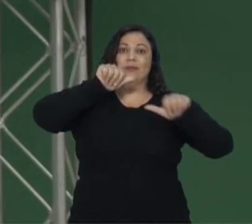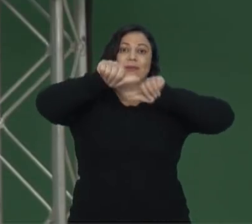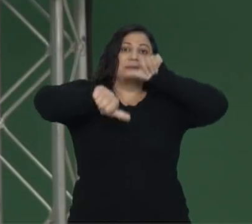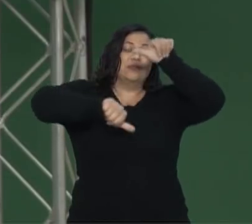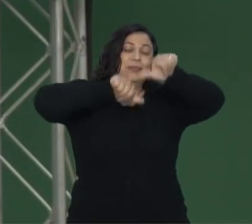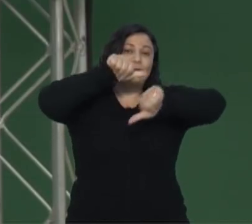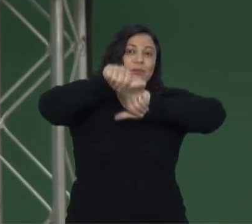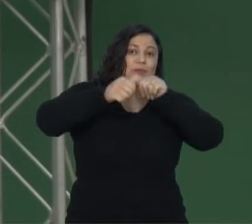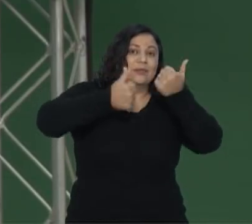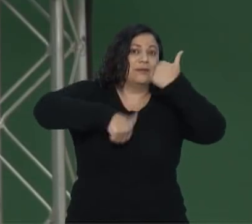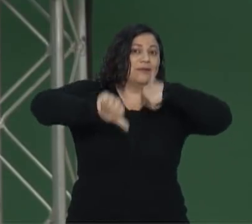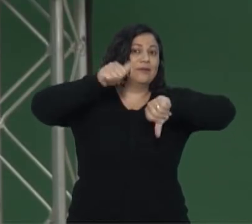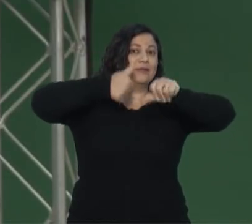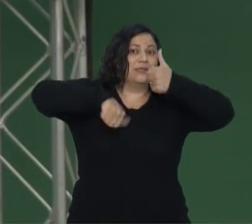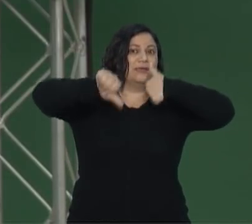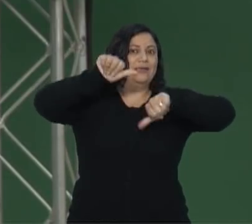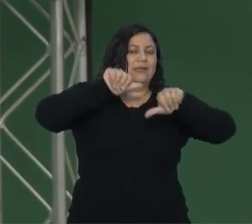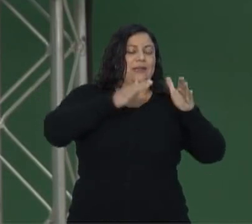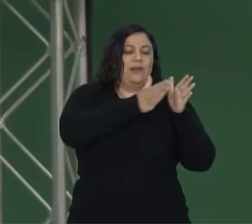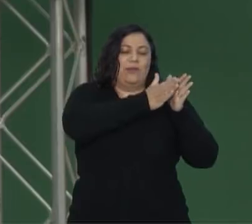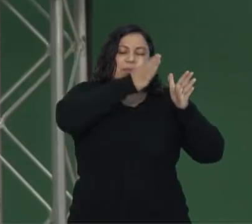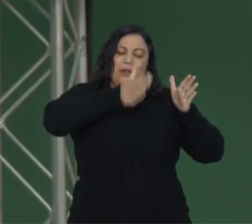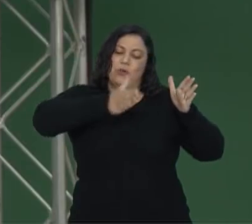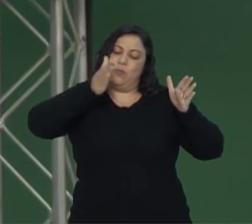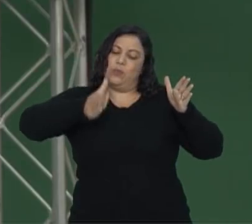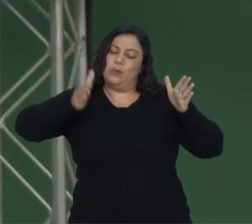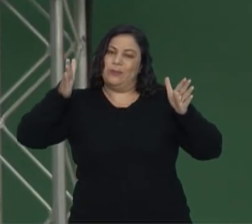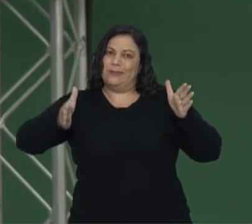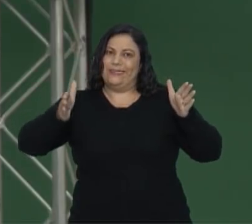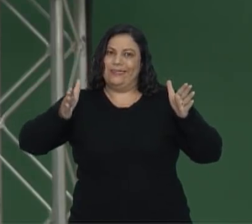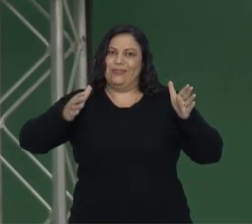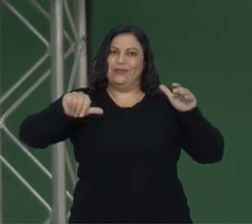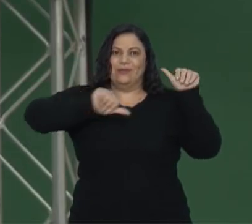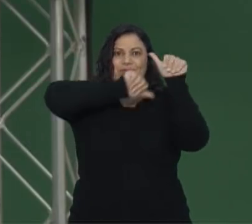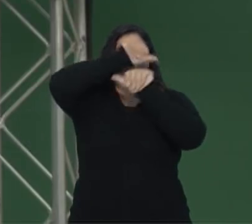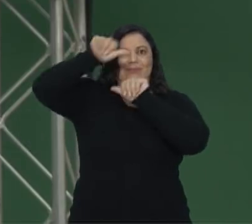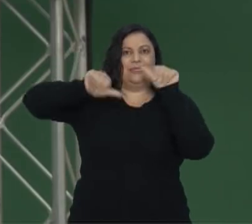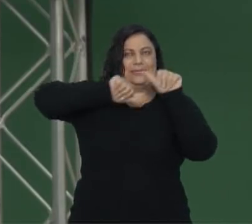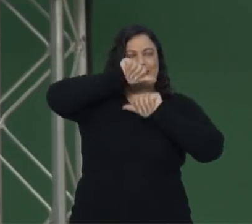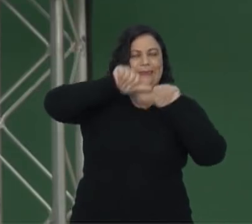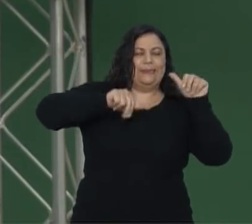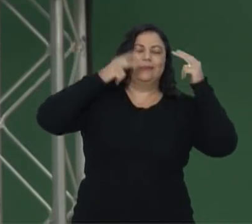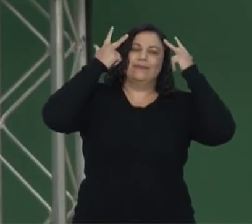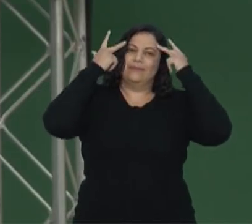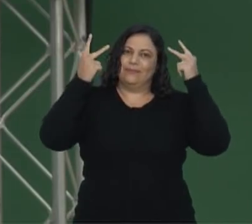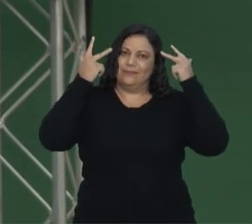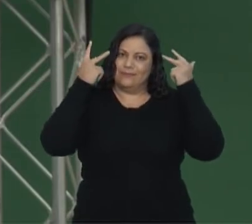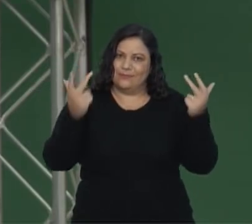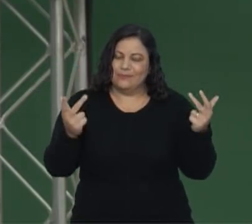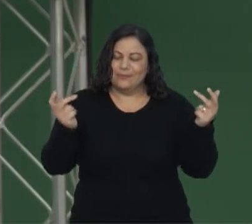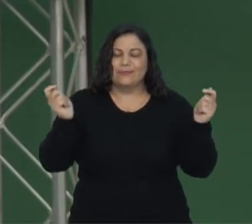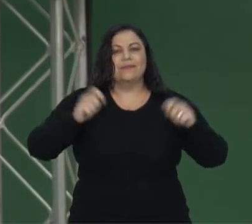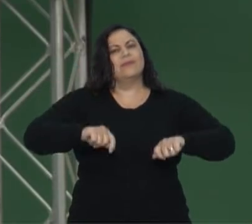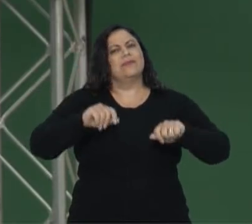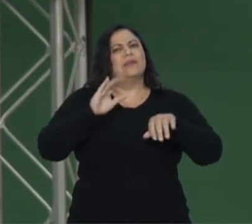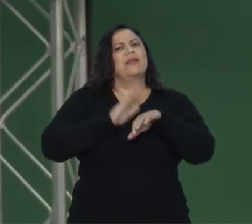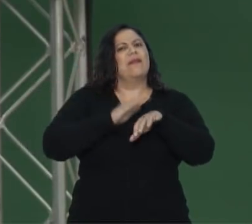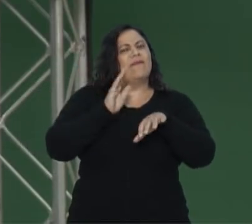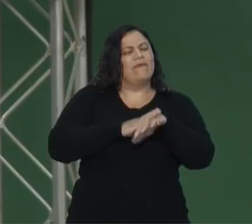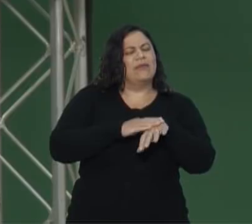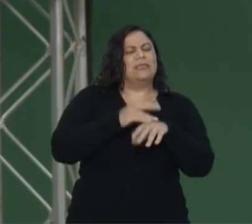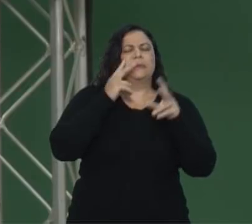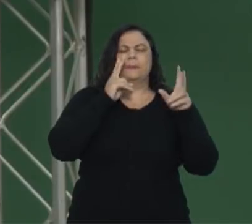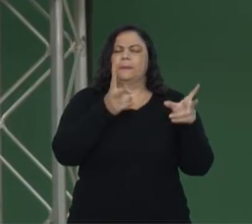química para o processo de reciclagem dos nutrientes na natureza. Faço esse exercício, percebo que é uma